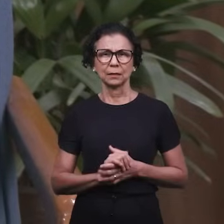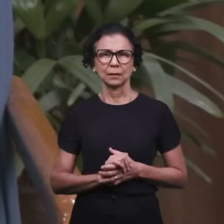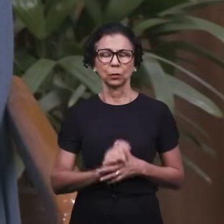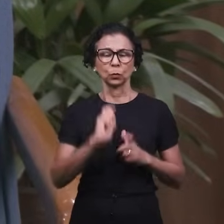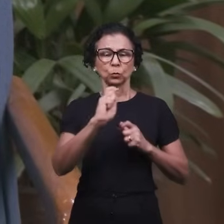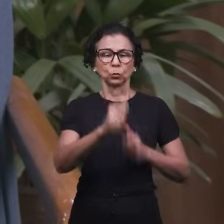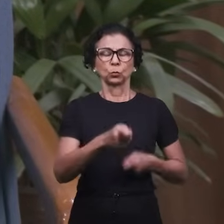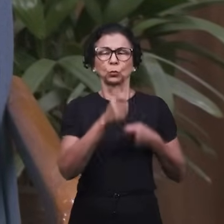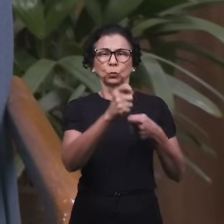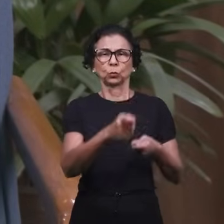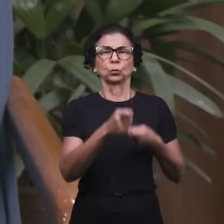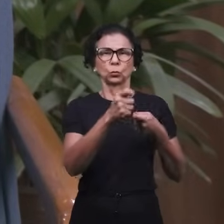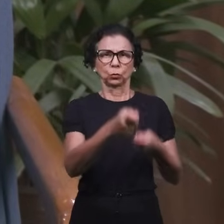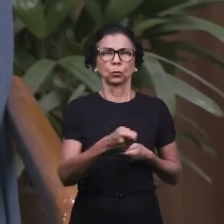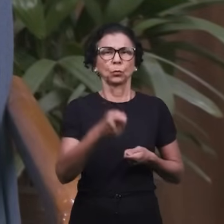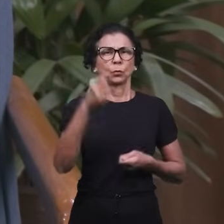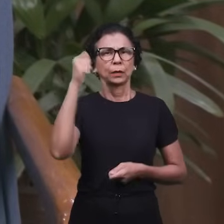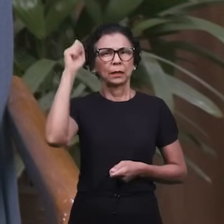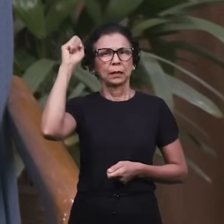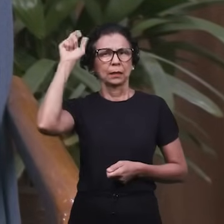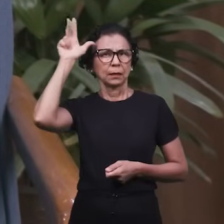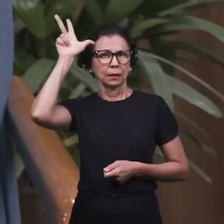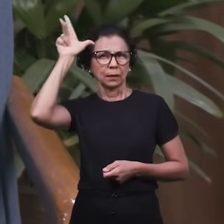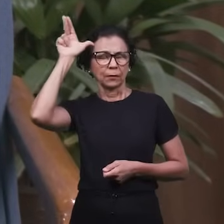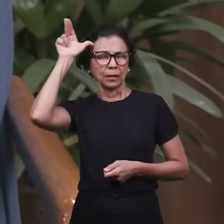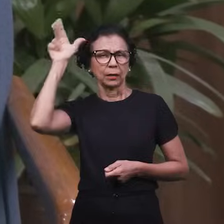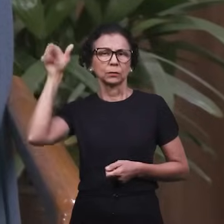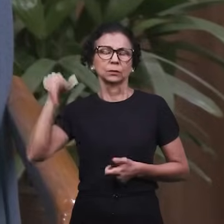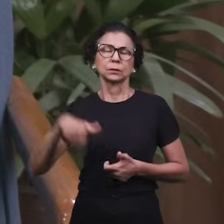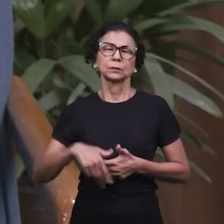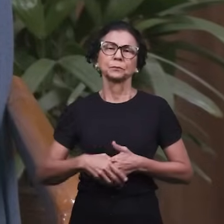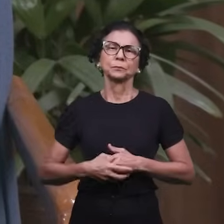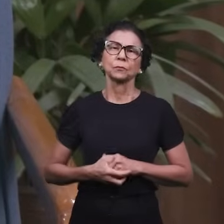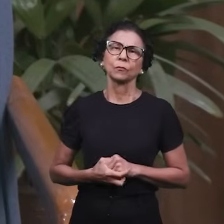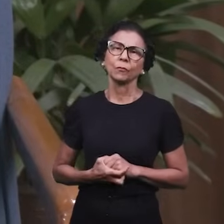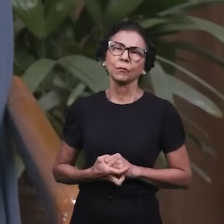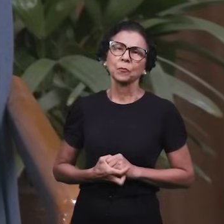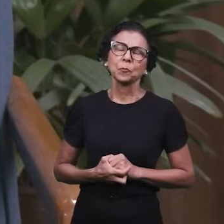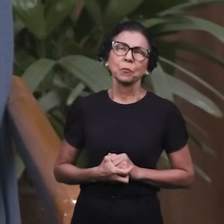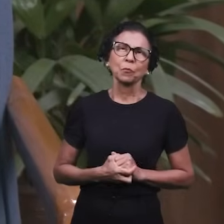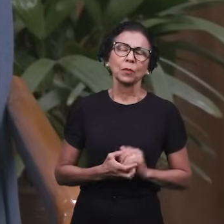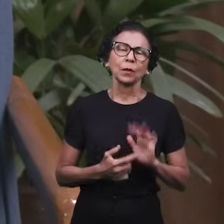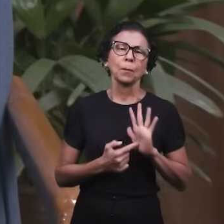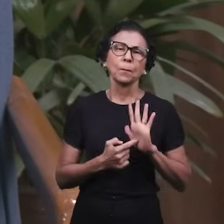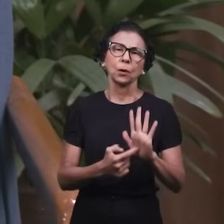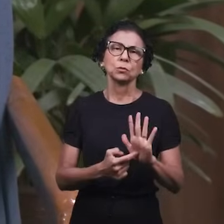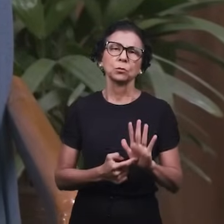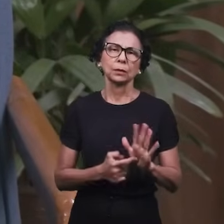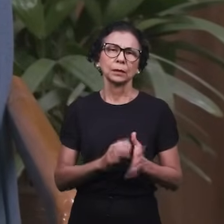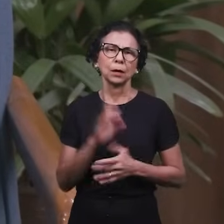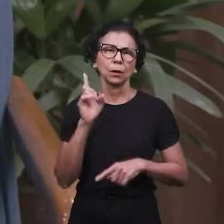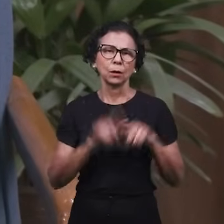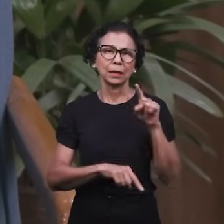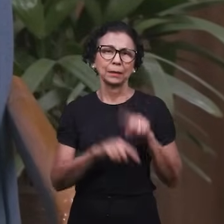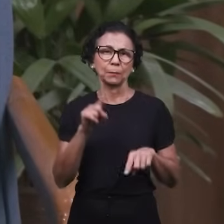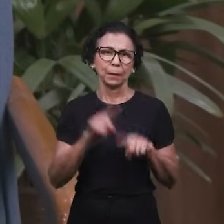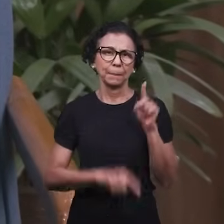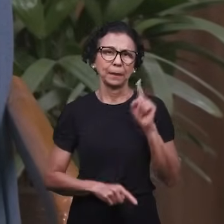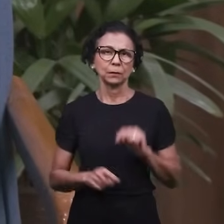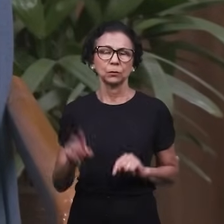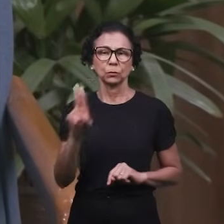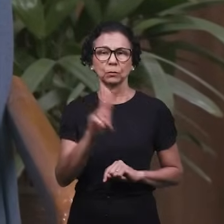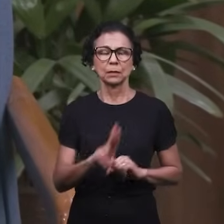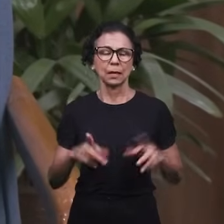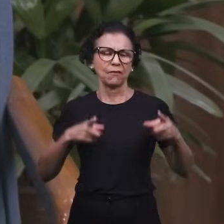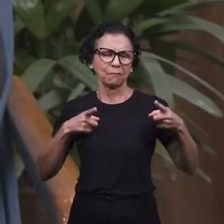diz respeito a um mecanismo, a um equipamento que era utilizado nas guerras.